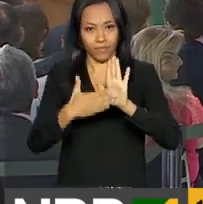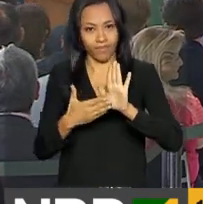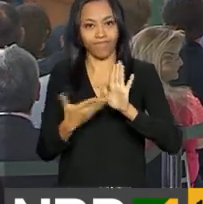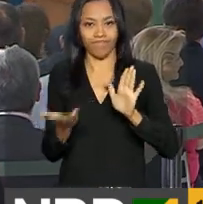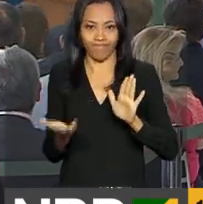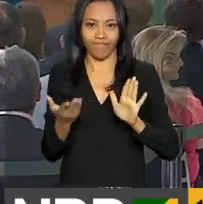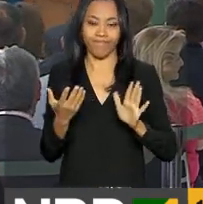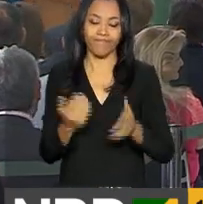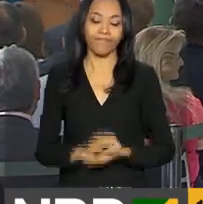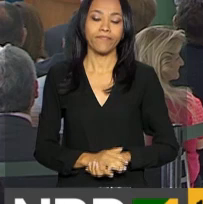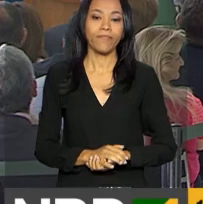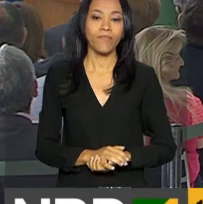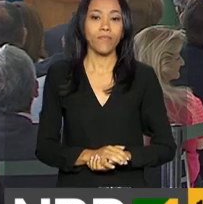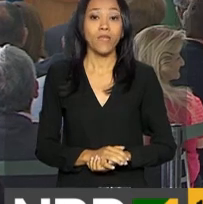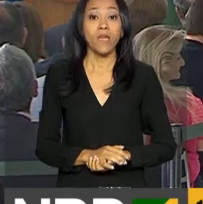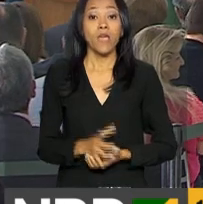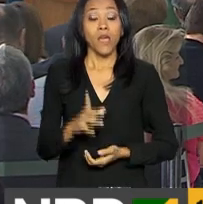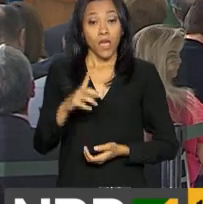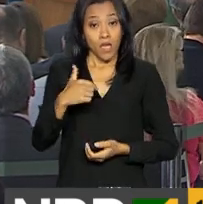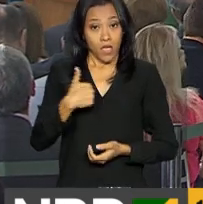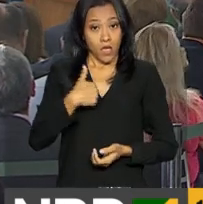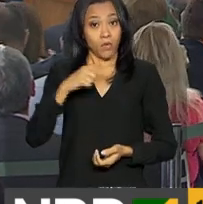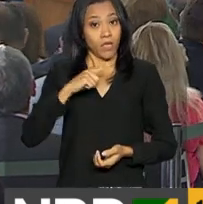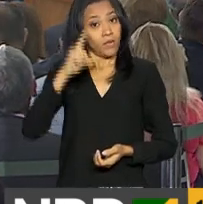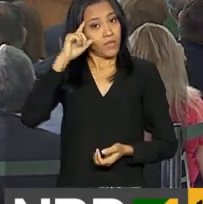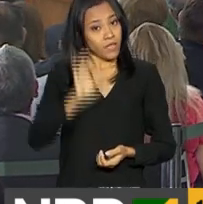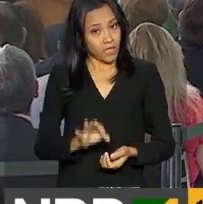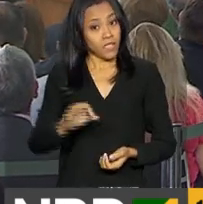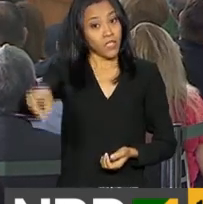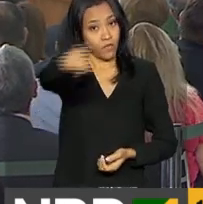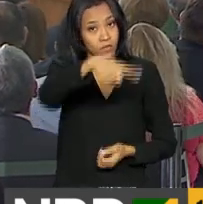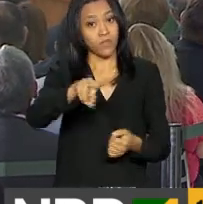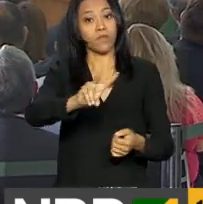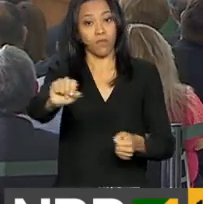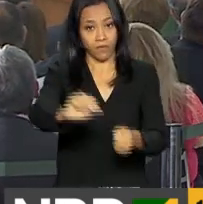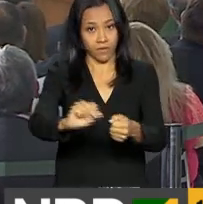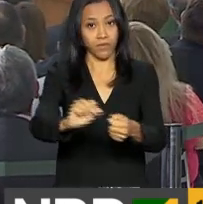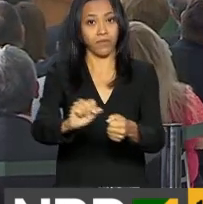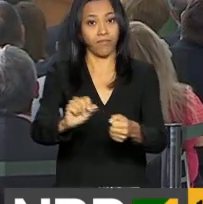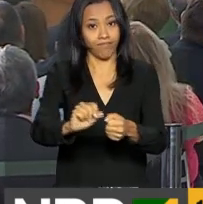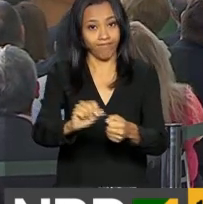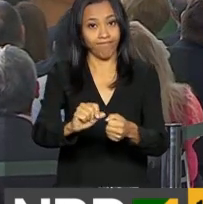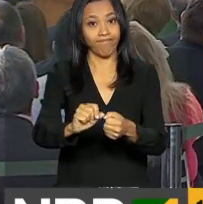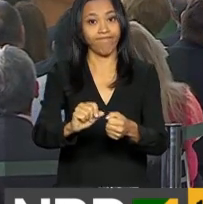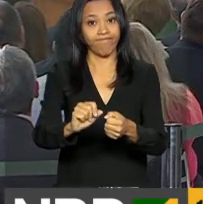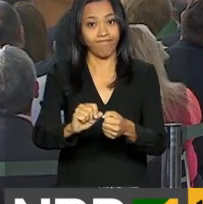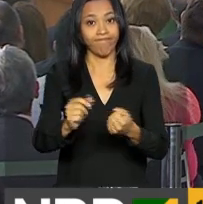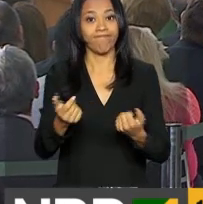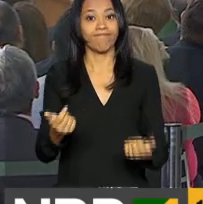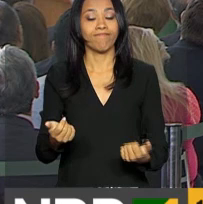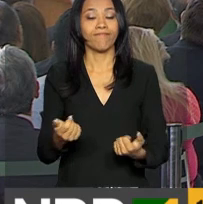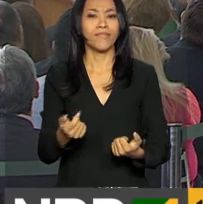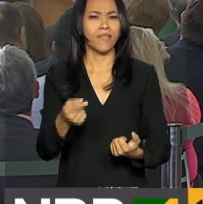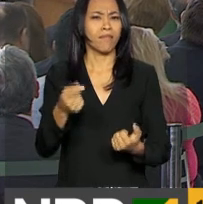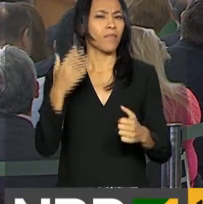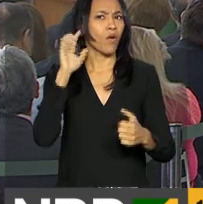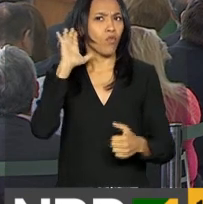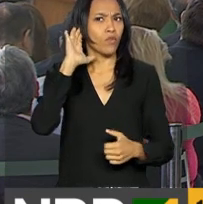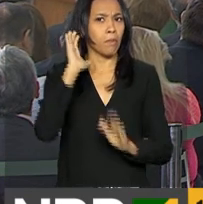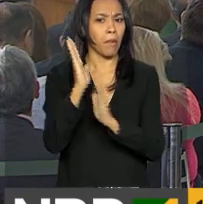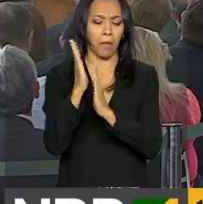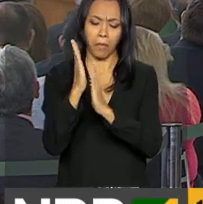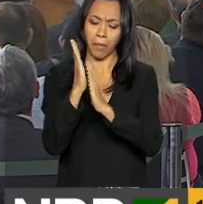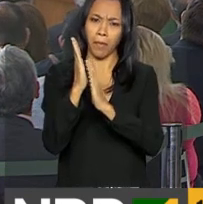Eu tenho certeza que vocês farão, não é? Este aplauso denota que cada